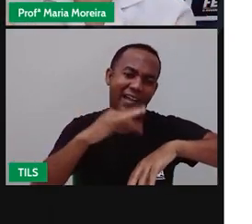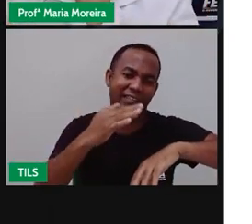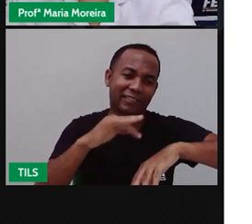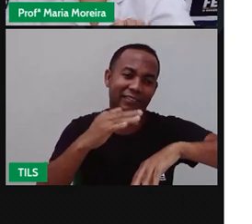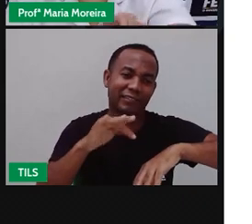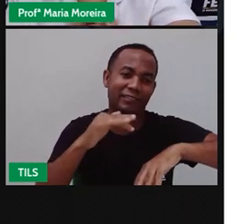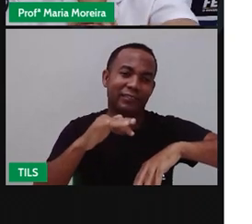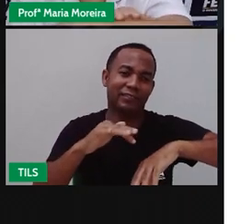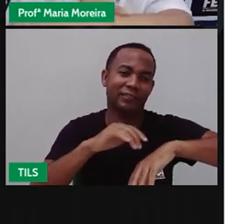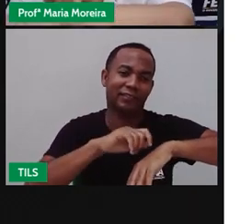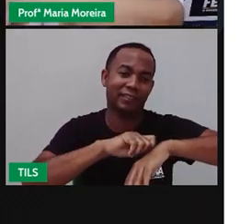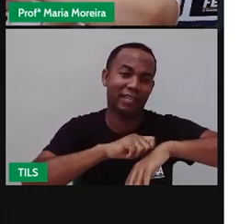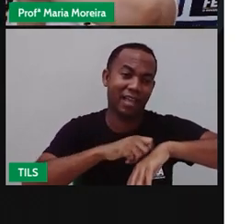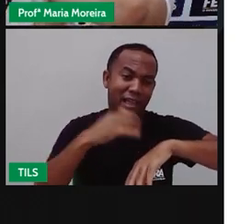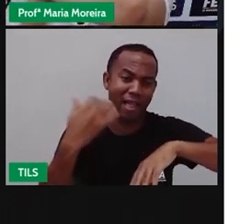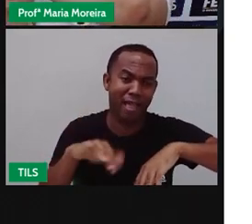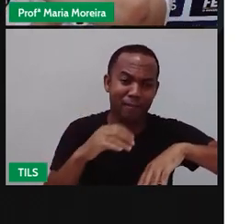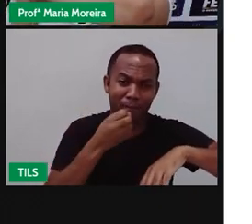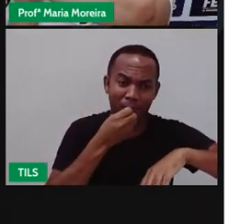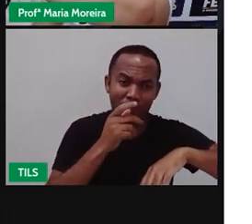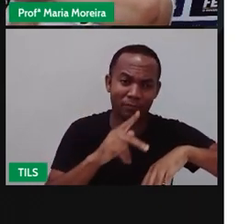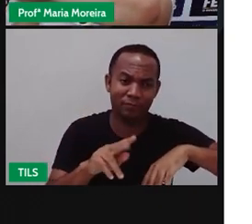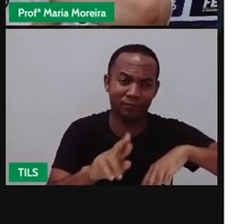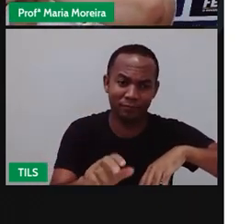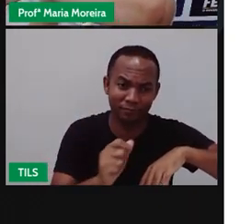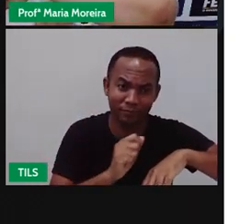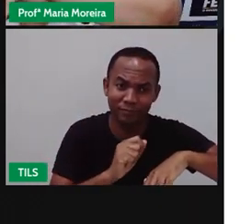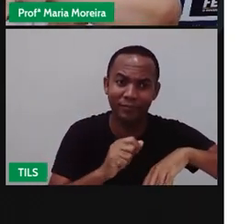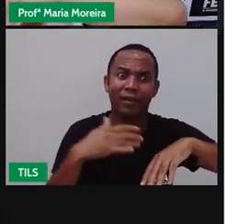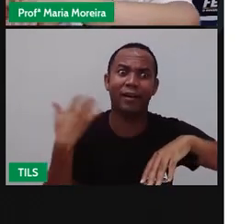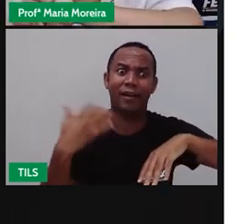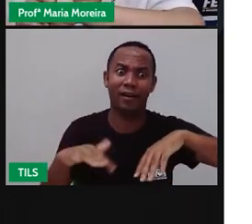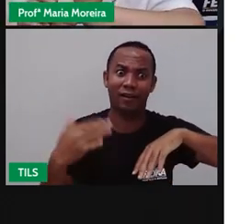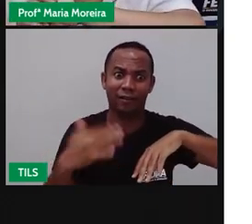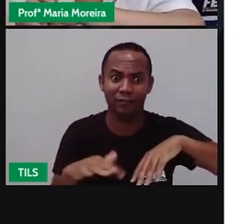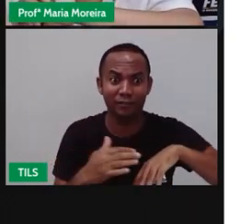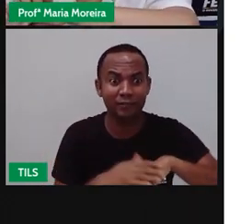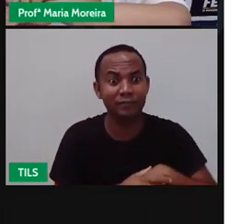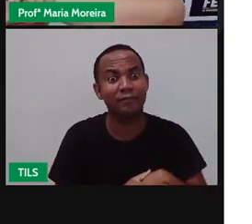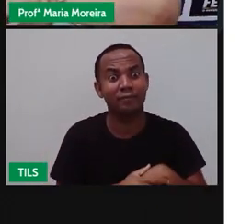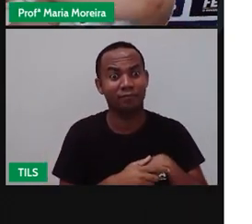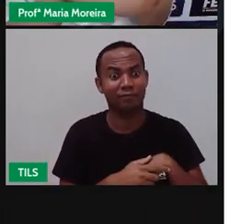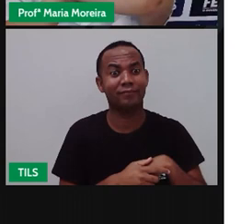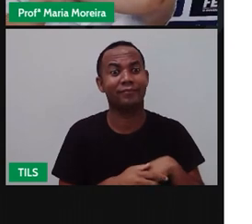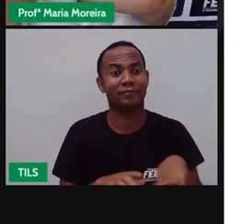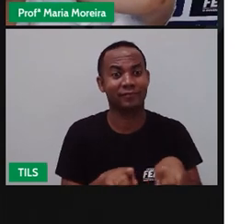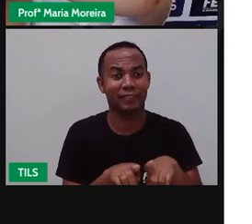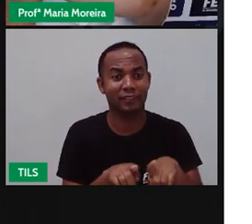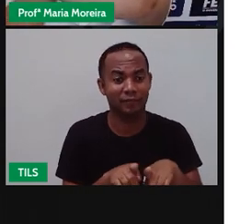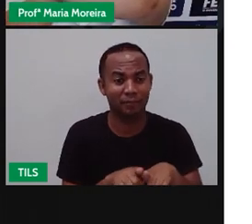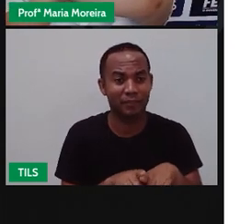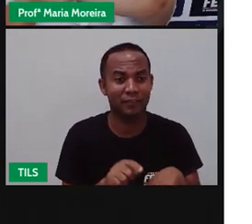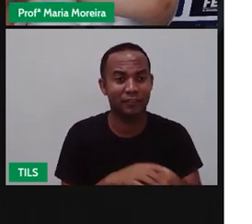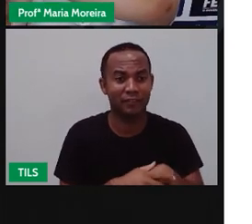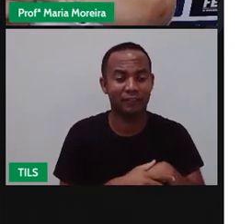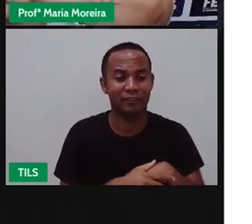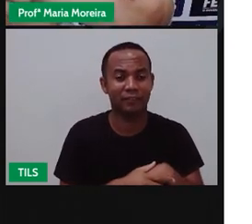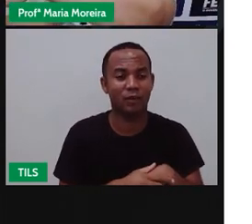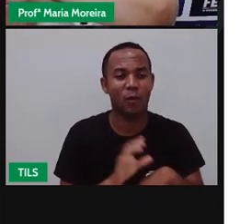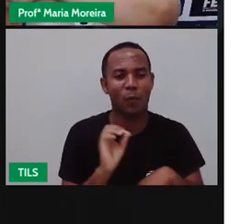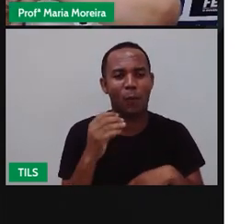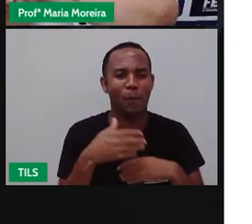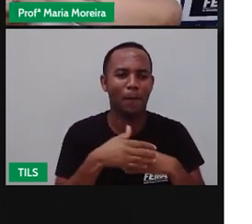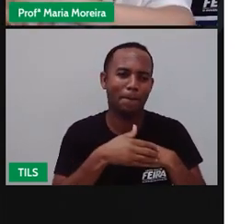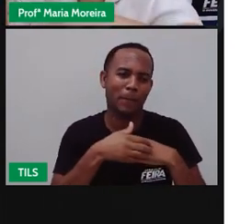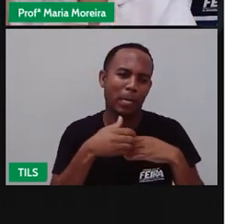Dor, porque ela tem o quê? Tato. E aqui, ó, são o quê? Sensações. Aí depois, ó, aquele carinho